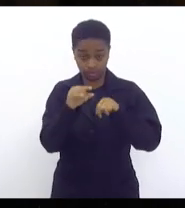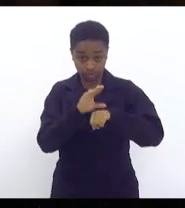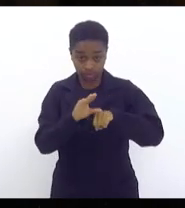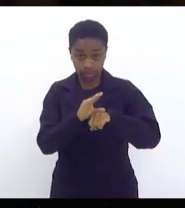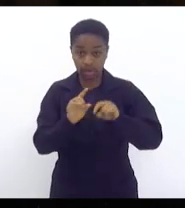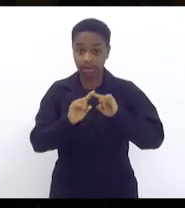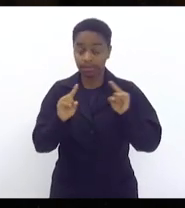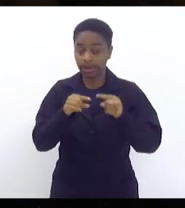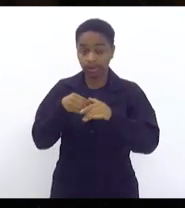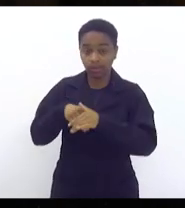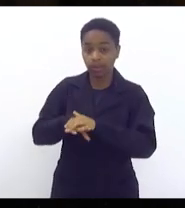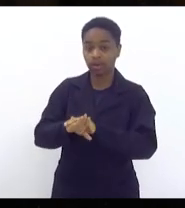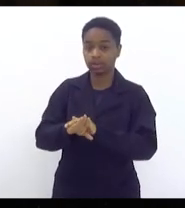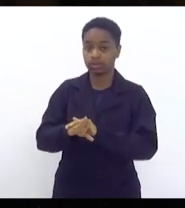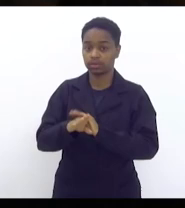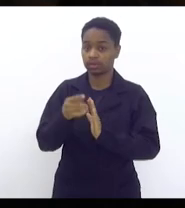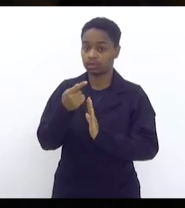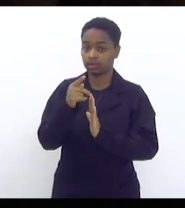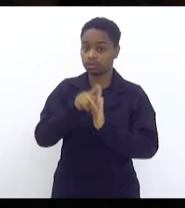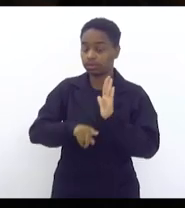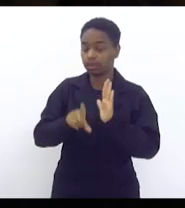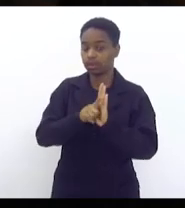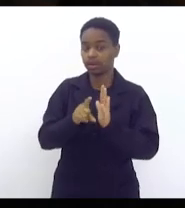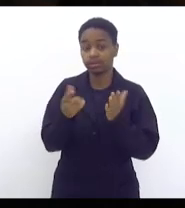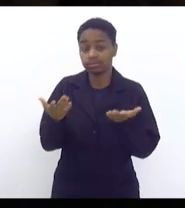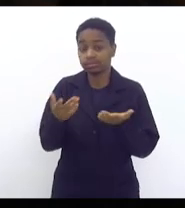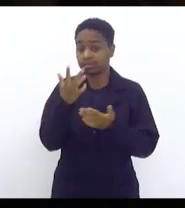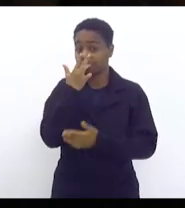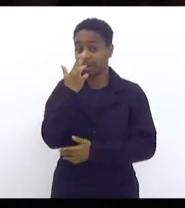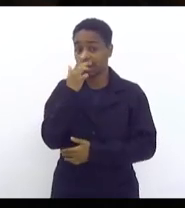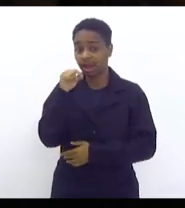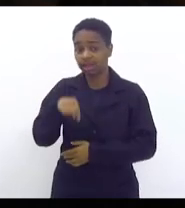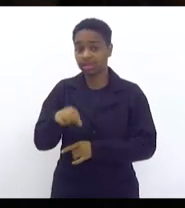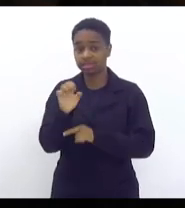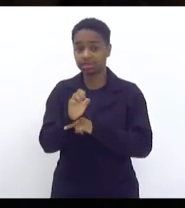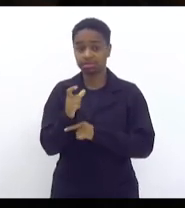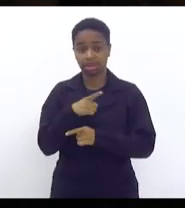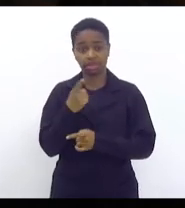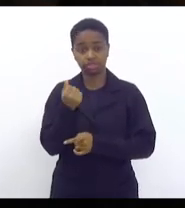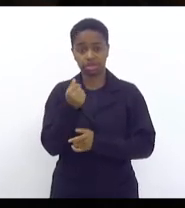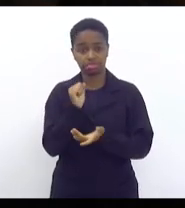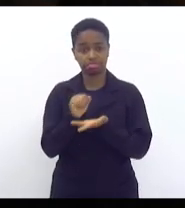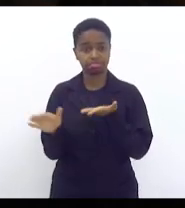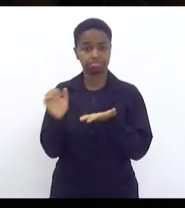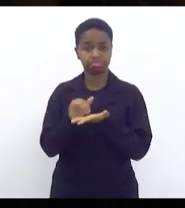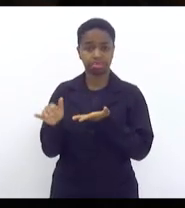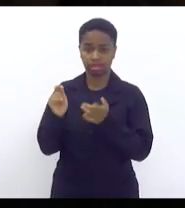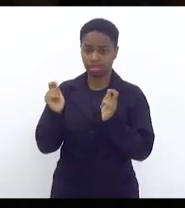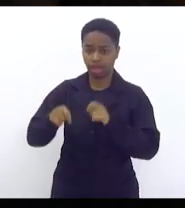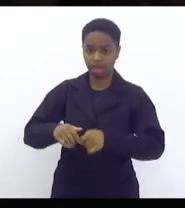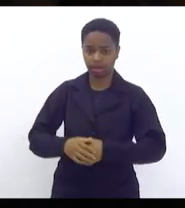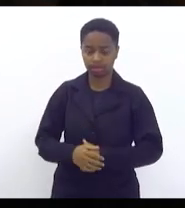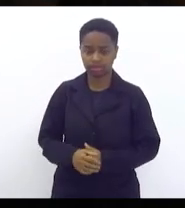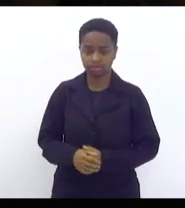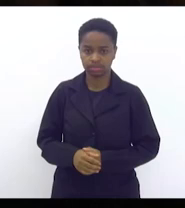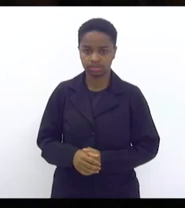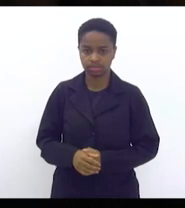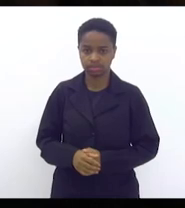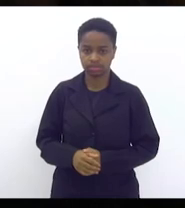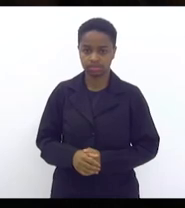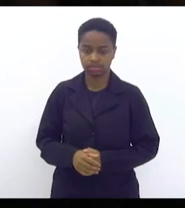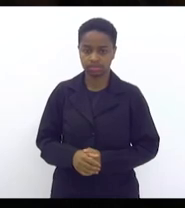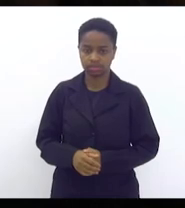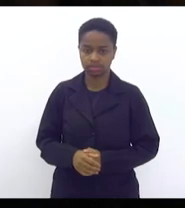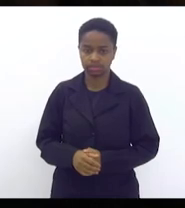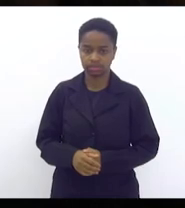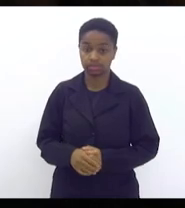que o Estado tem dinheiro a rodo. Ontem,